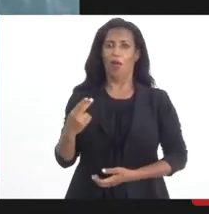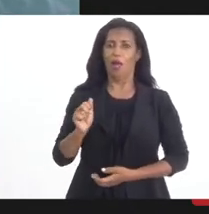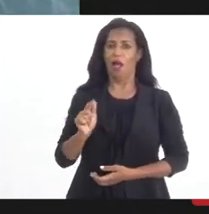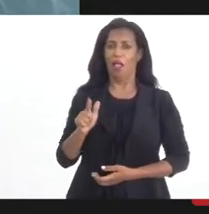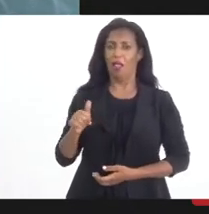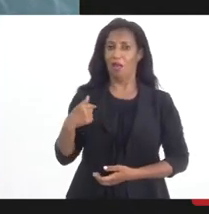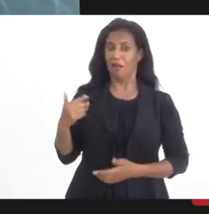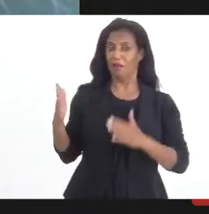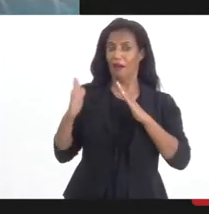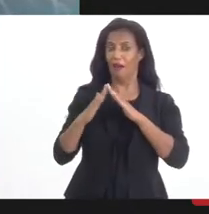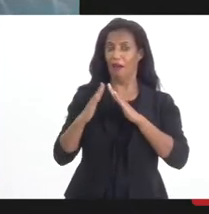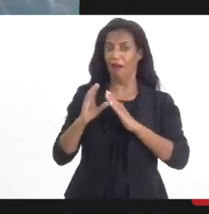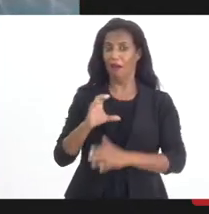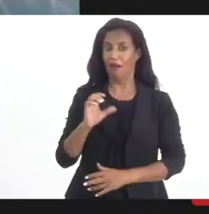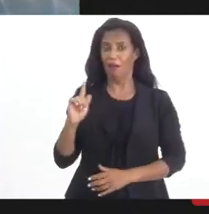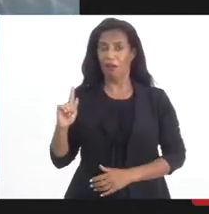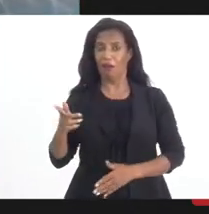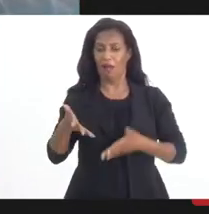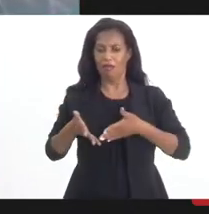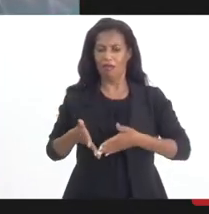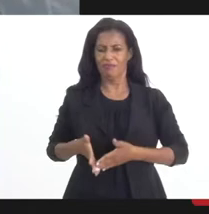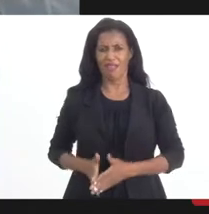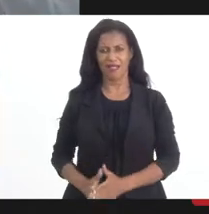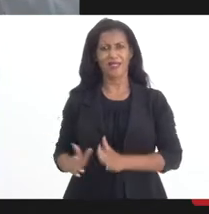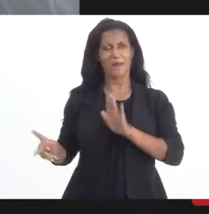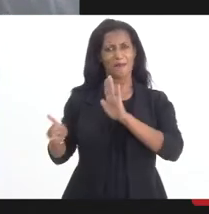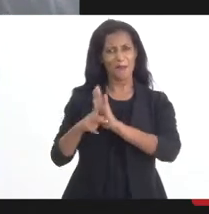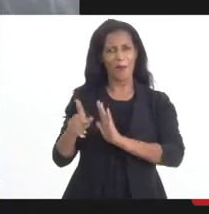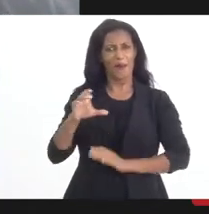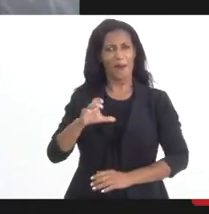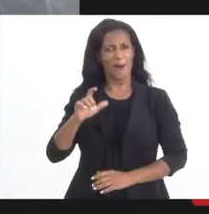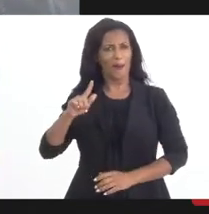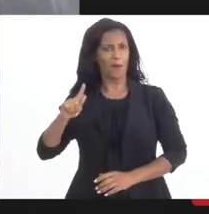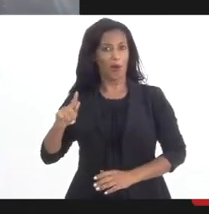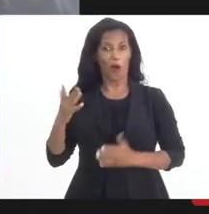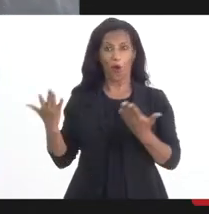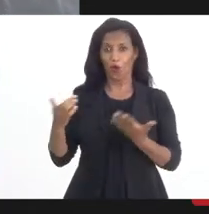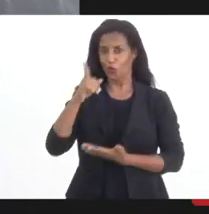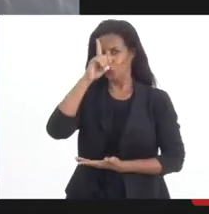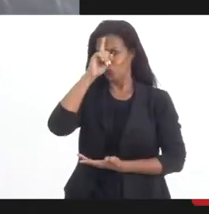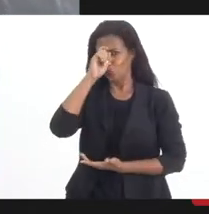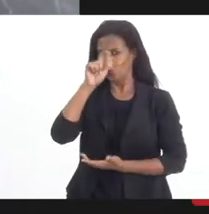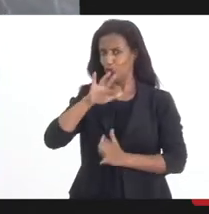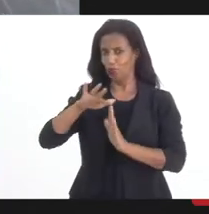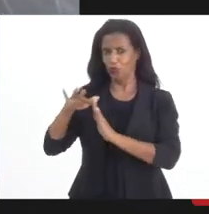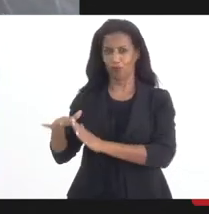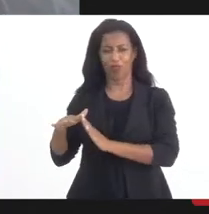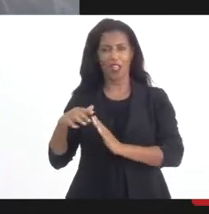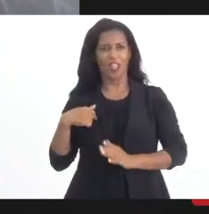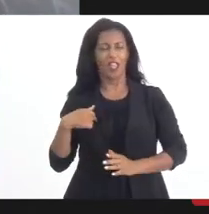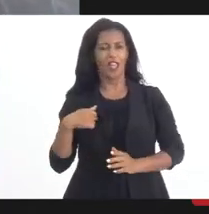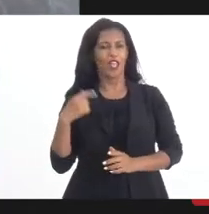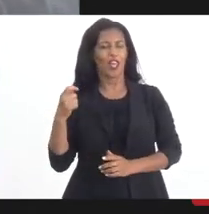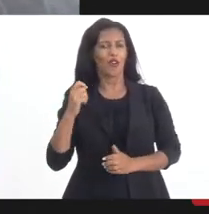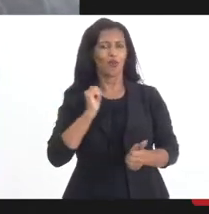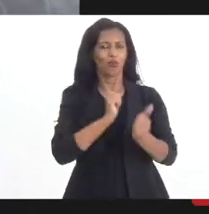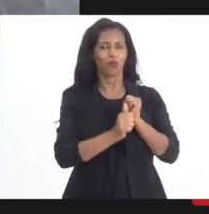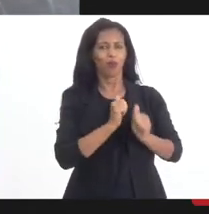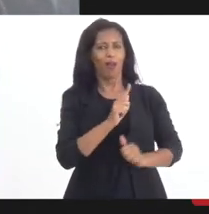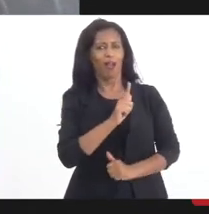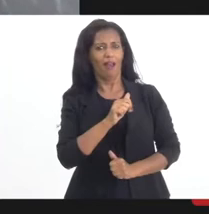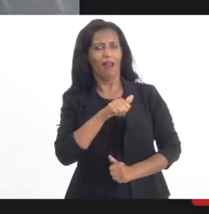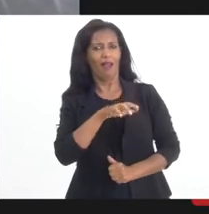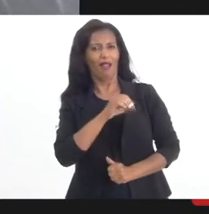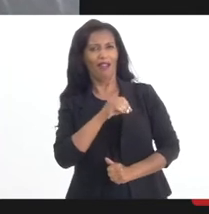morador de Campo Grande, nasci na maternidade Campo Grande, que hoje já não existe, Fui da torcida Galo, do nosso Atlético, do Campo